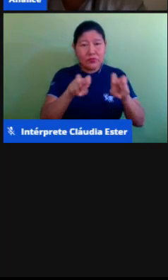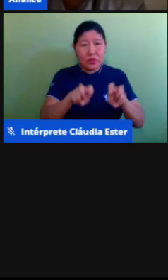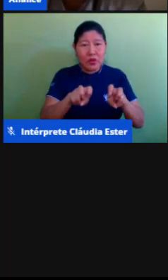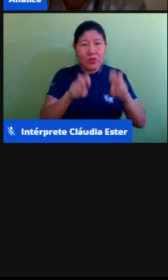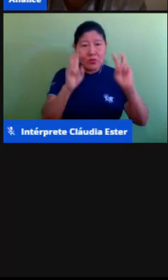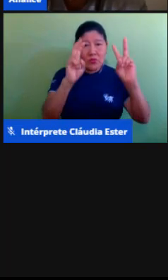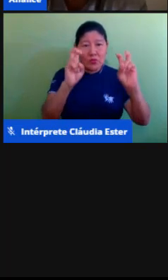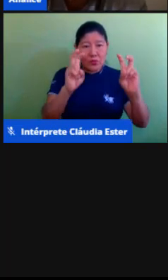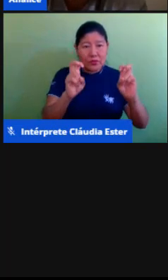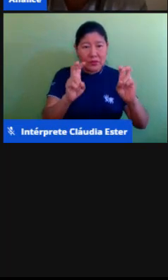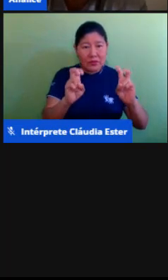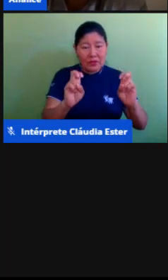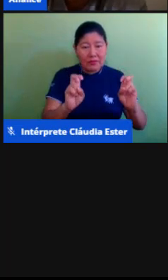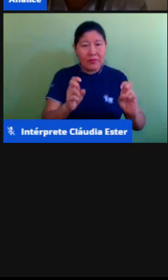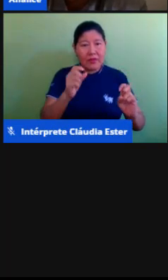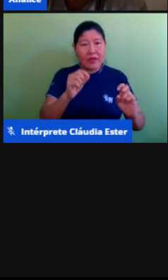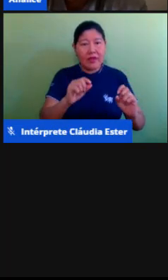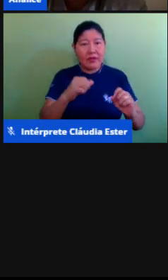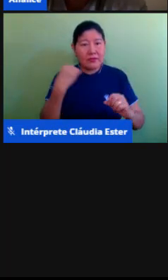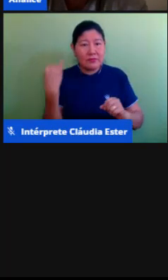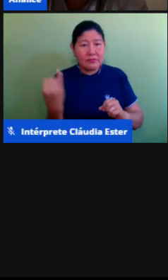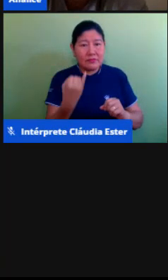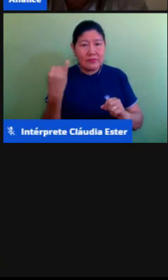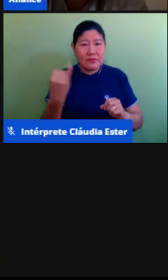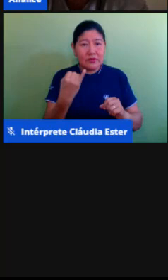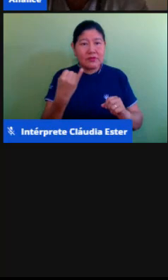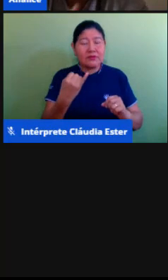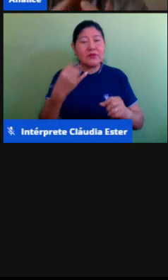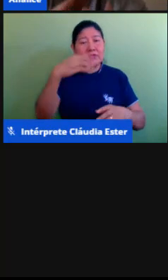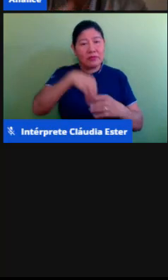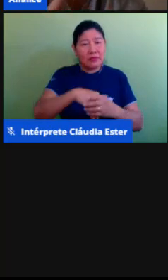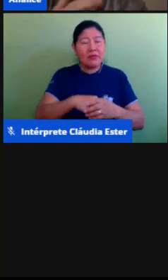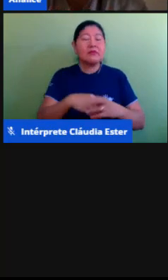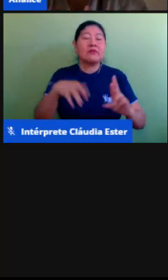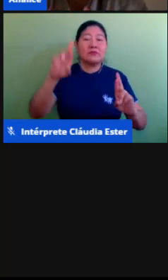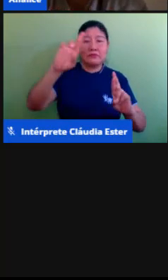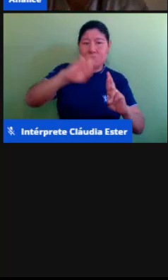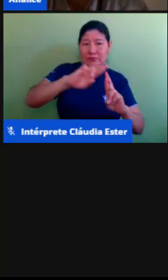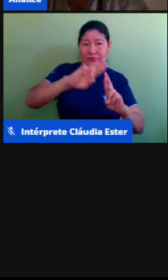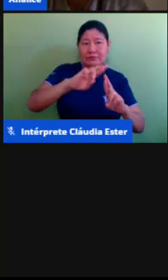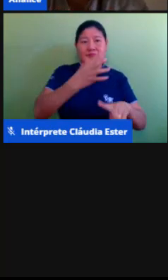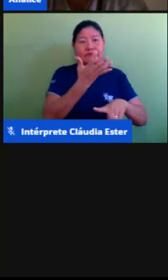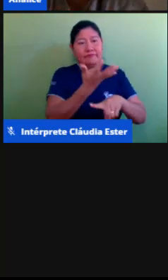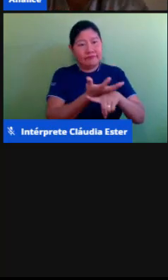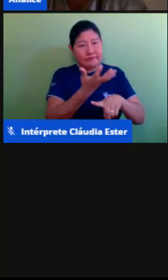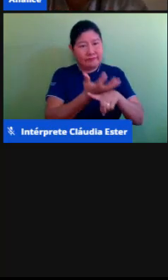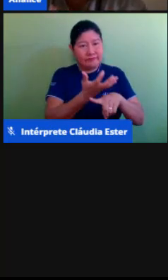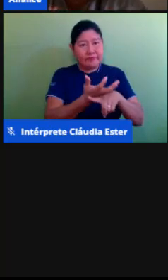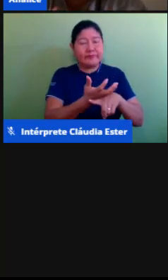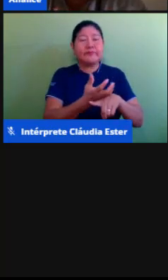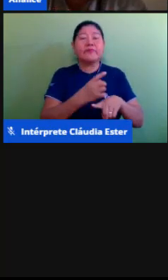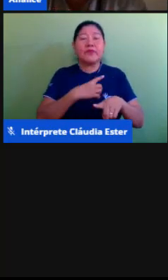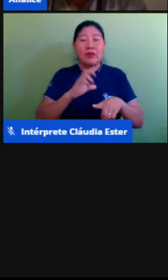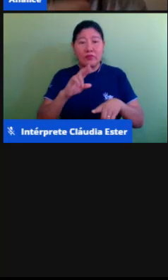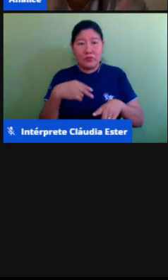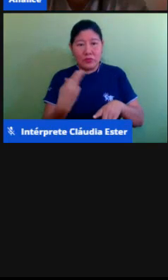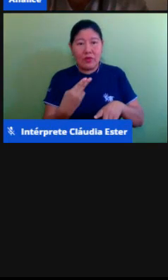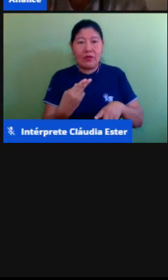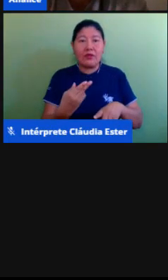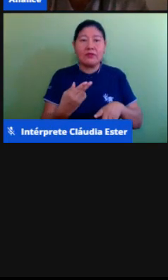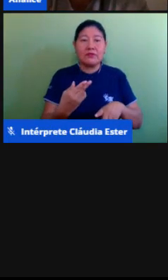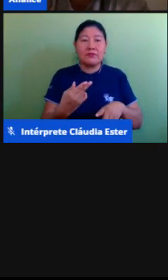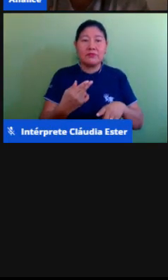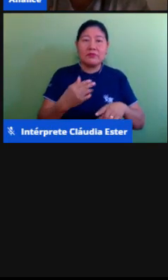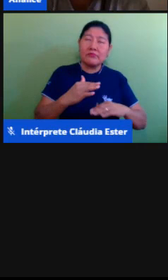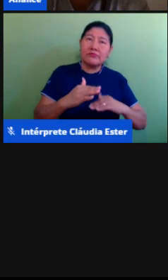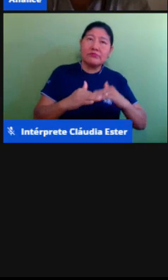nosso referencial curricular circunstancial, tá bom? Então, é nessa perspectiva. Então, a gente pode aí, né, ao